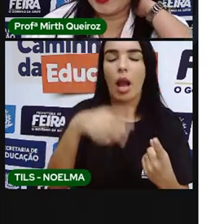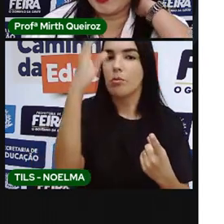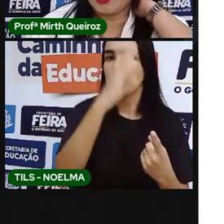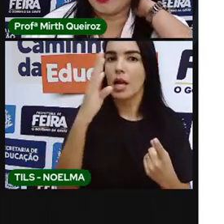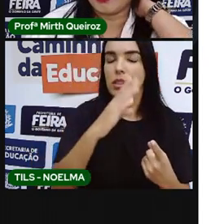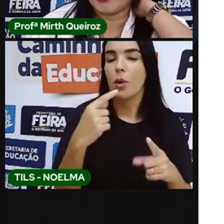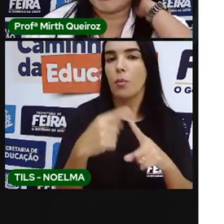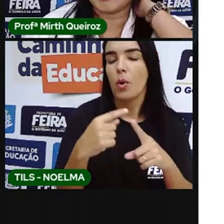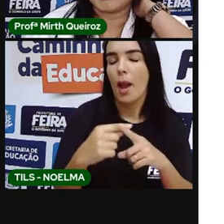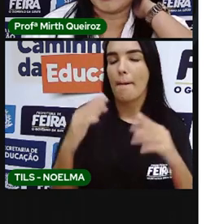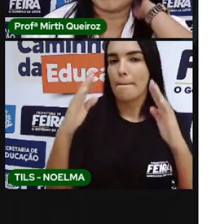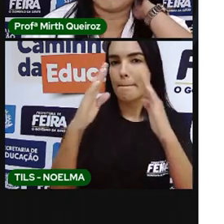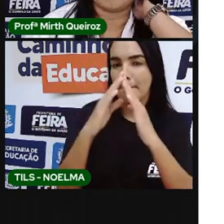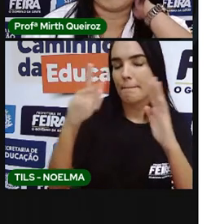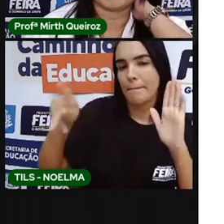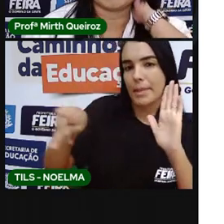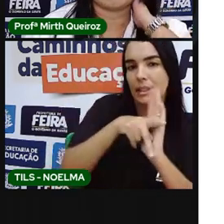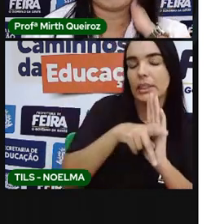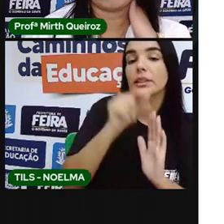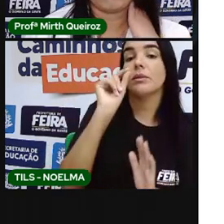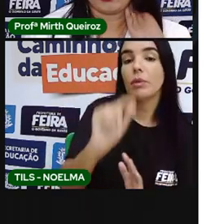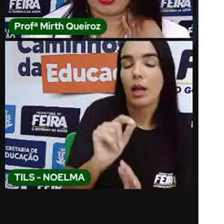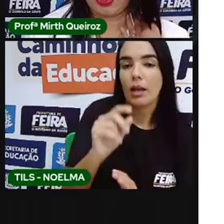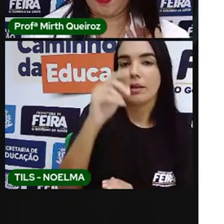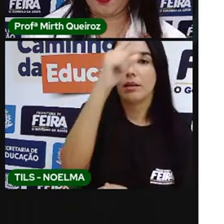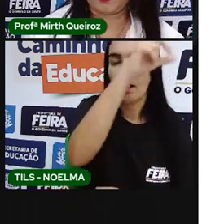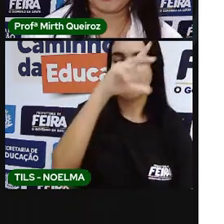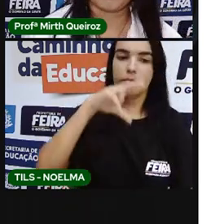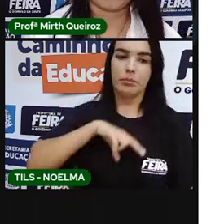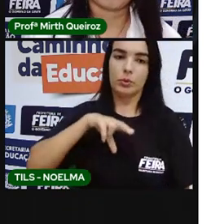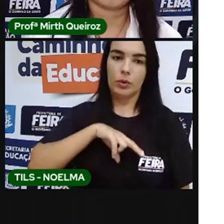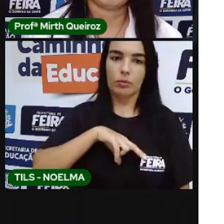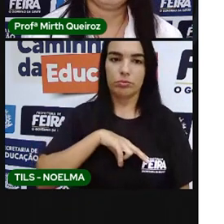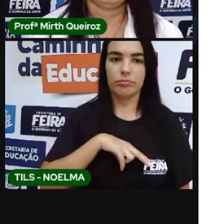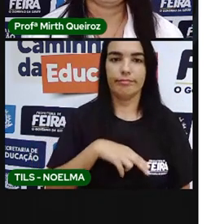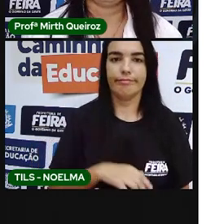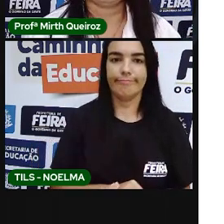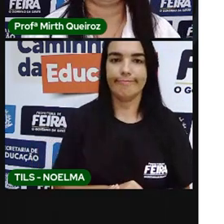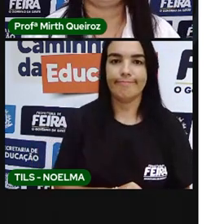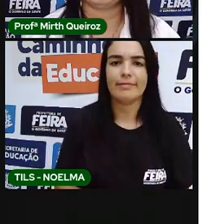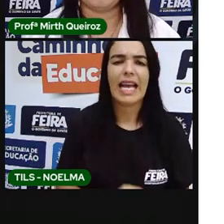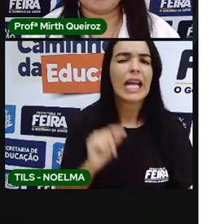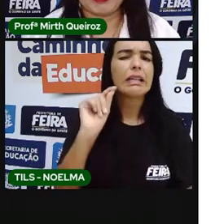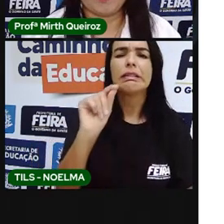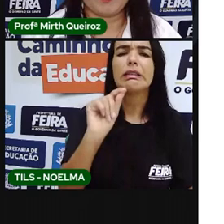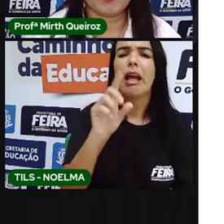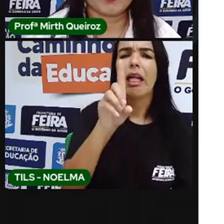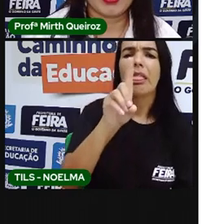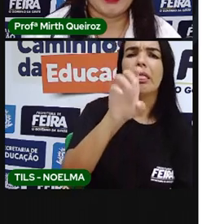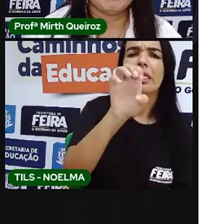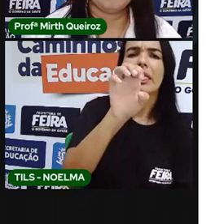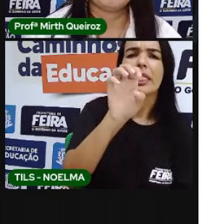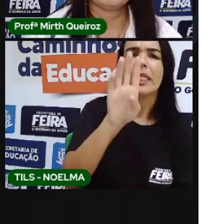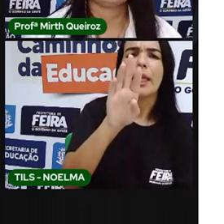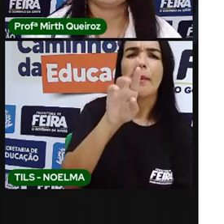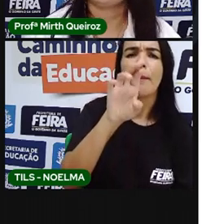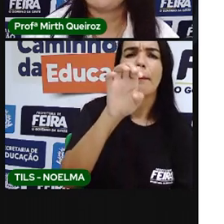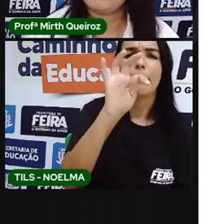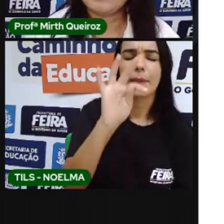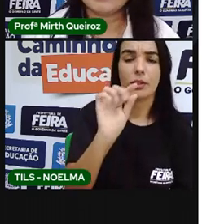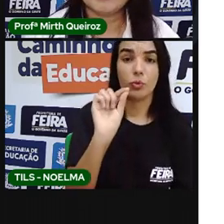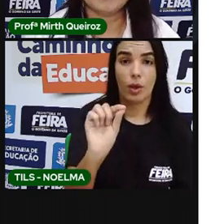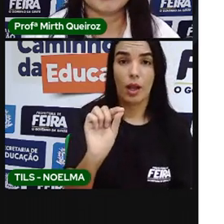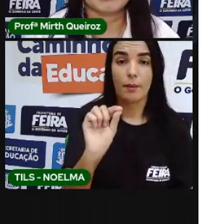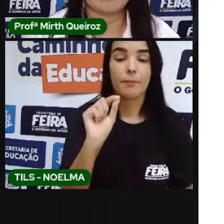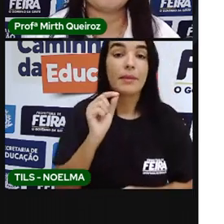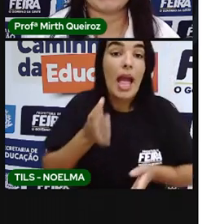colonial né ele consegue é 1822 e quem é que foi desse bebê